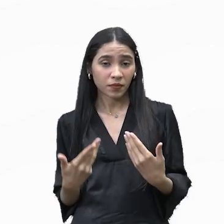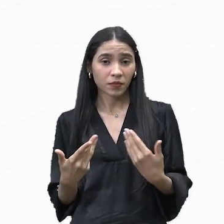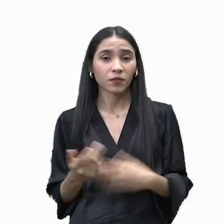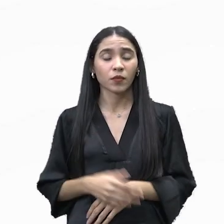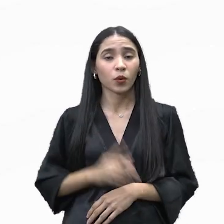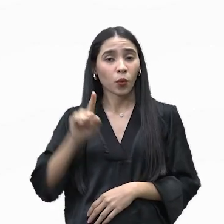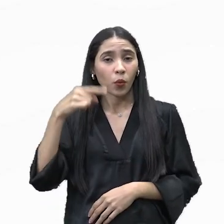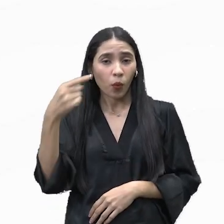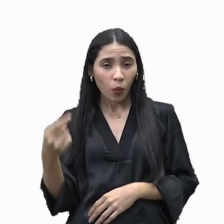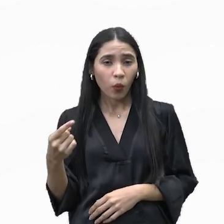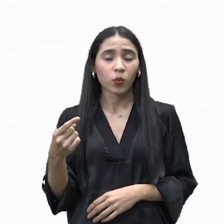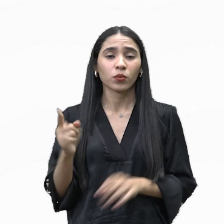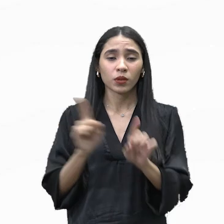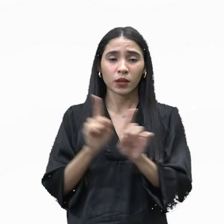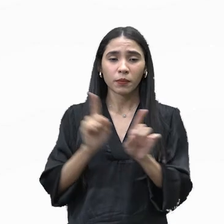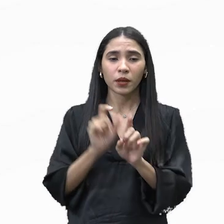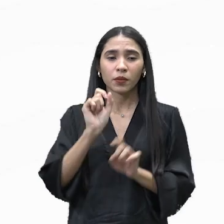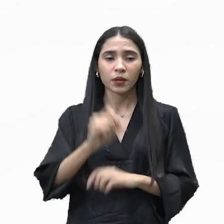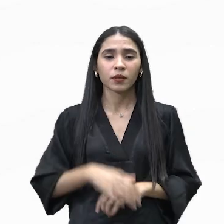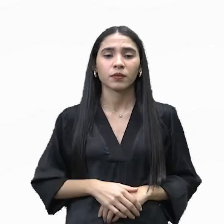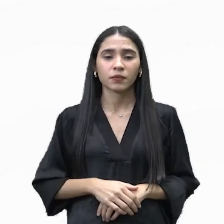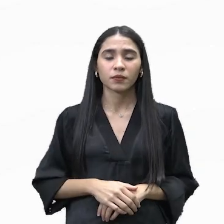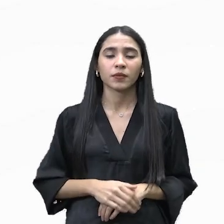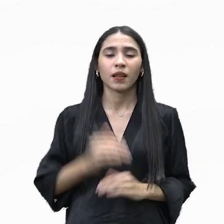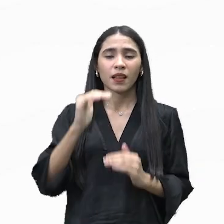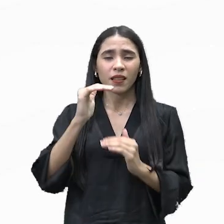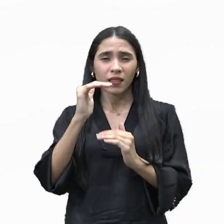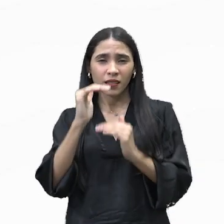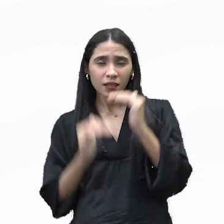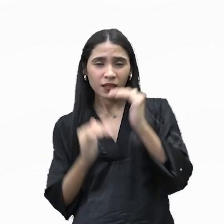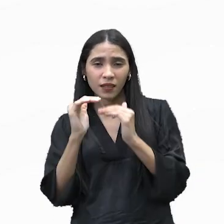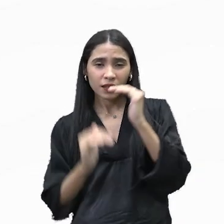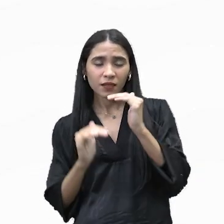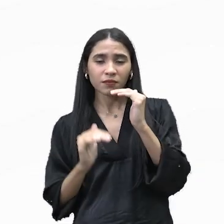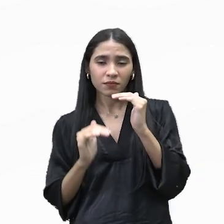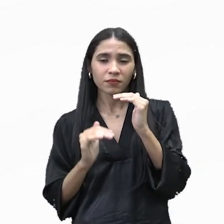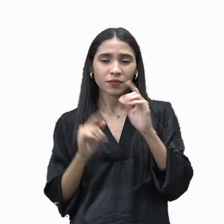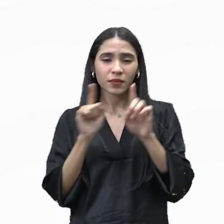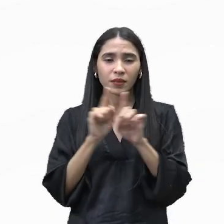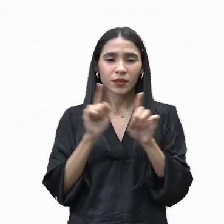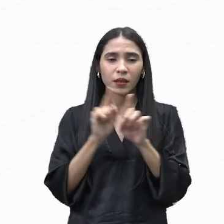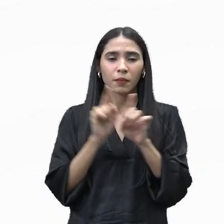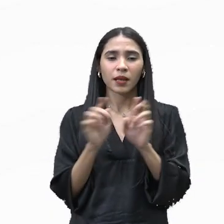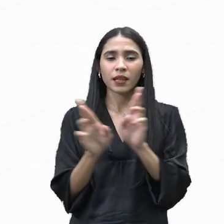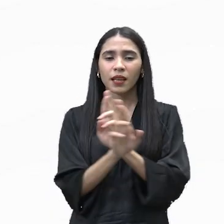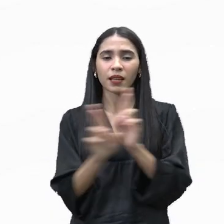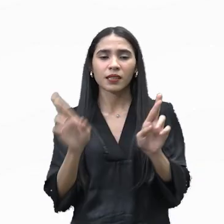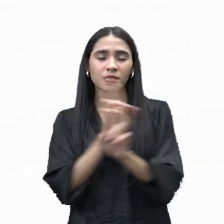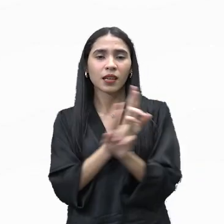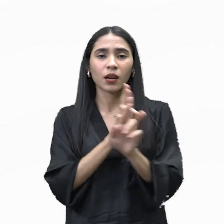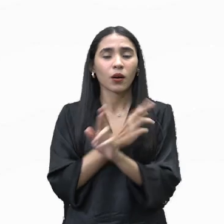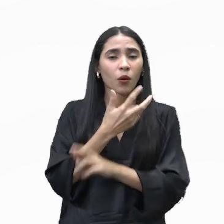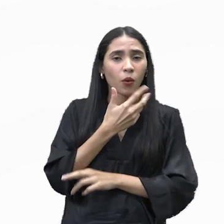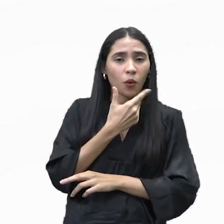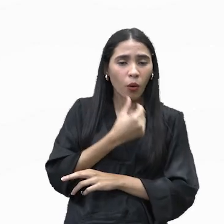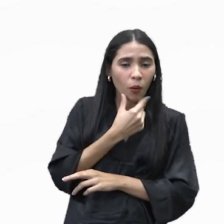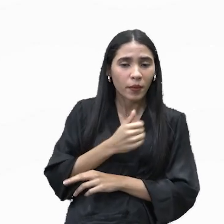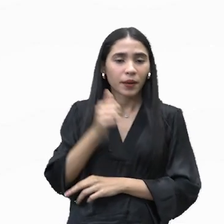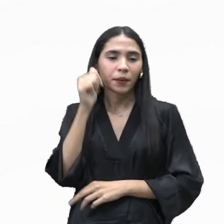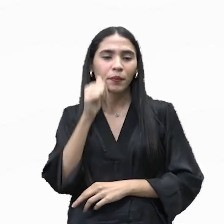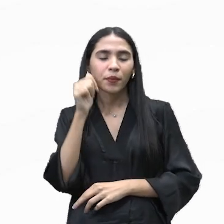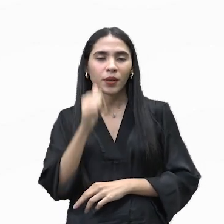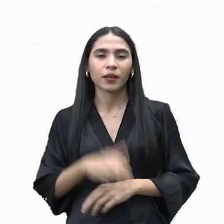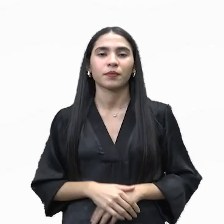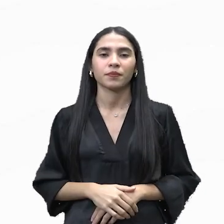campo. Então, outro ponto, o reconhecimento das desigualdades e assimetrias